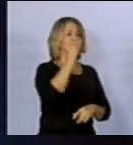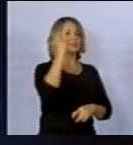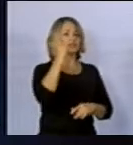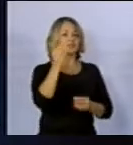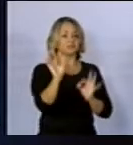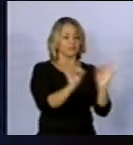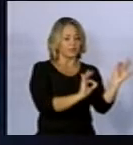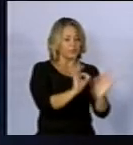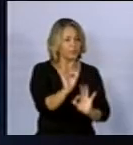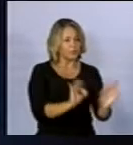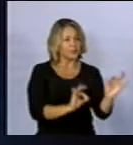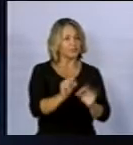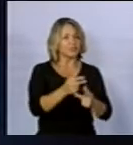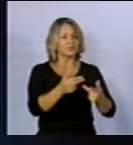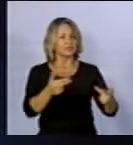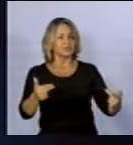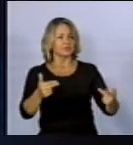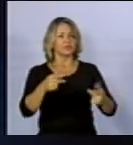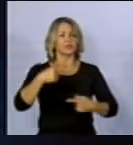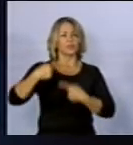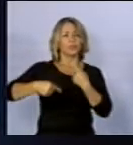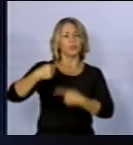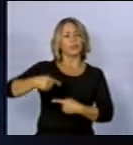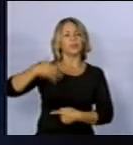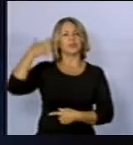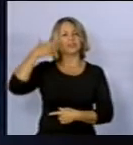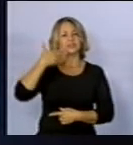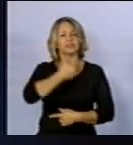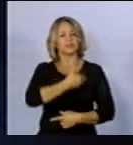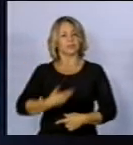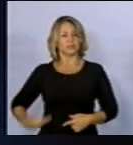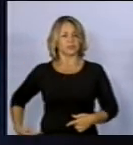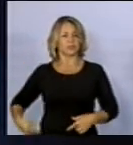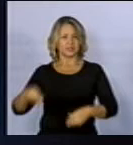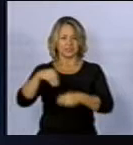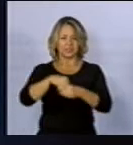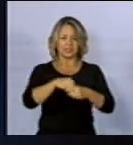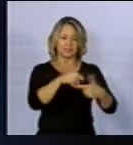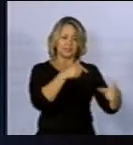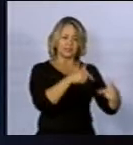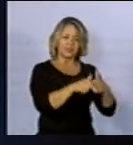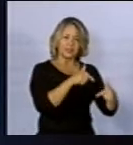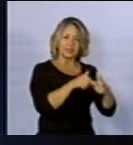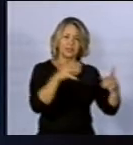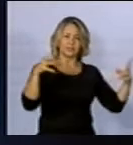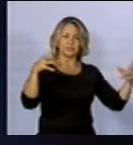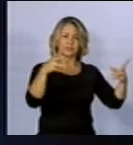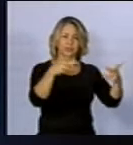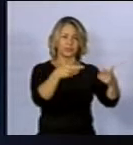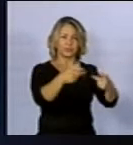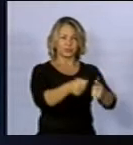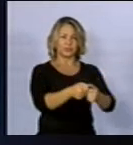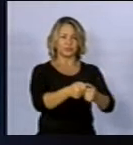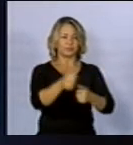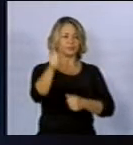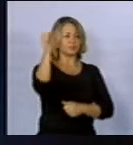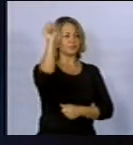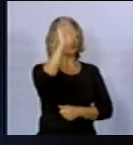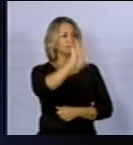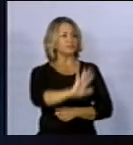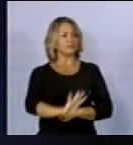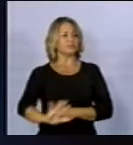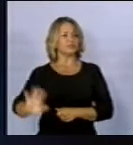formulação e execução das políticas públicas bem assim do exercício das atividades econômicas em gerais em geral assim o direito